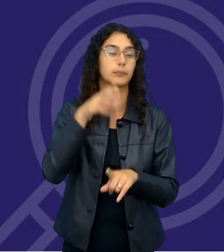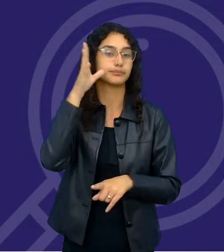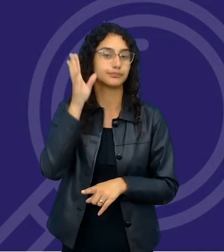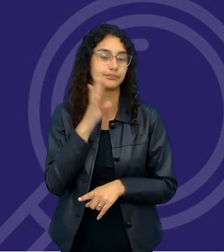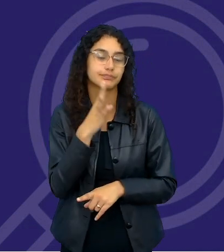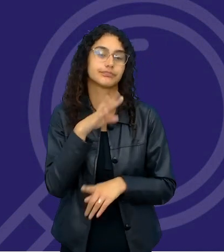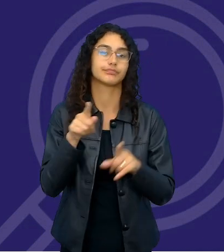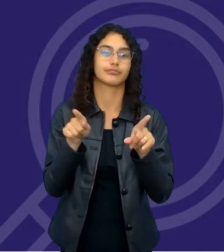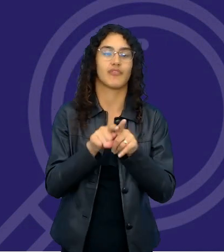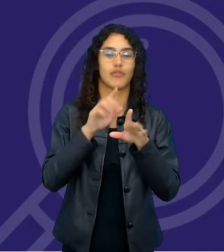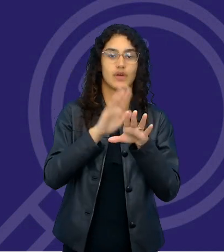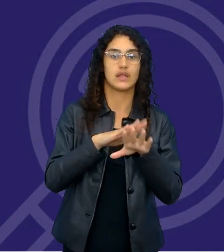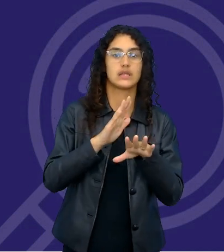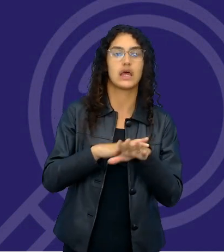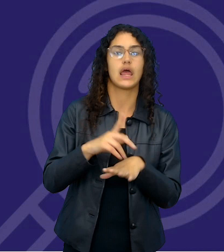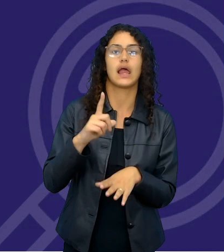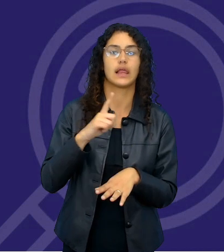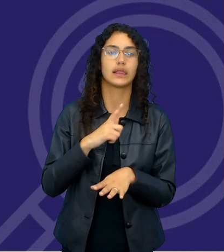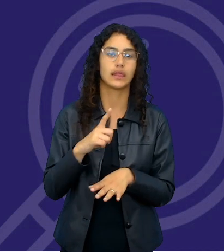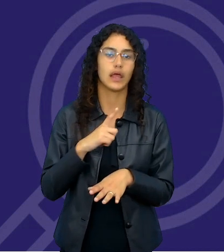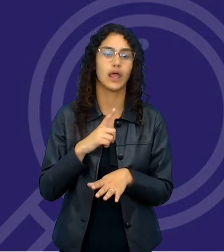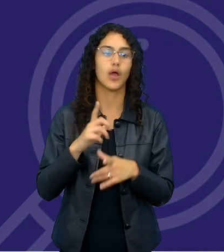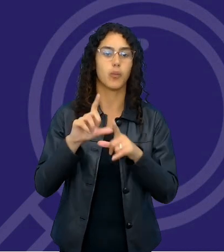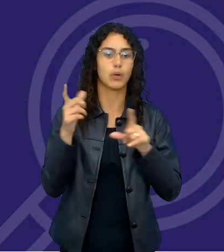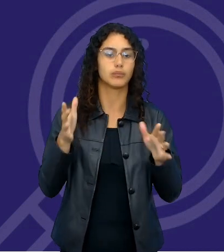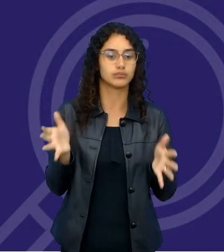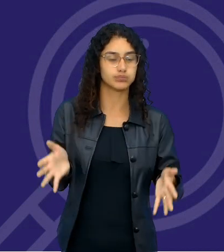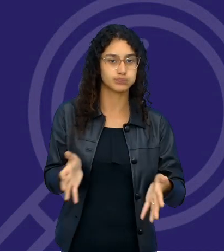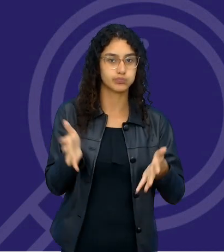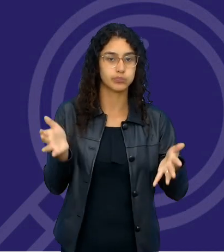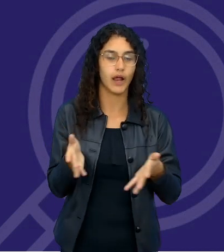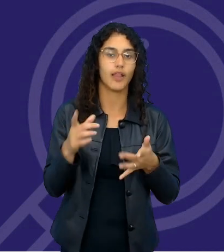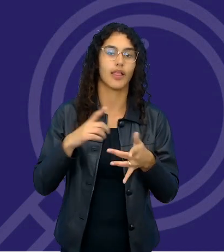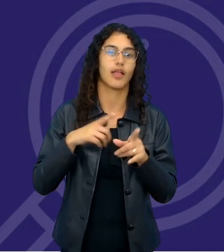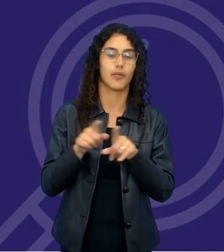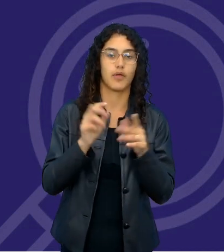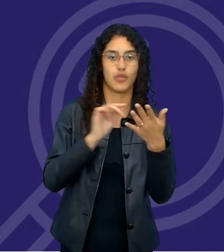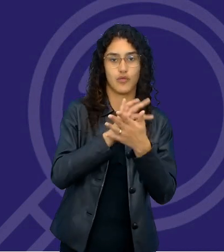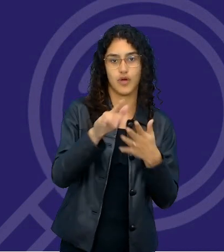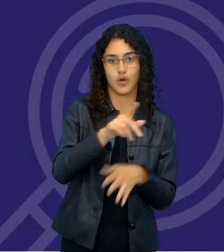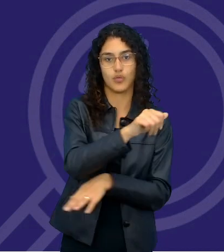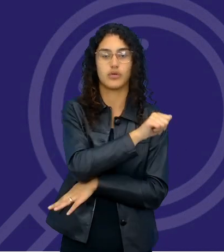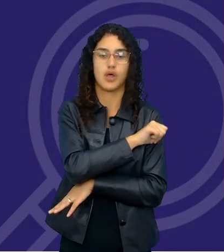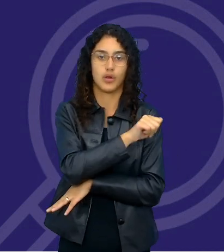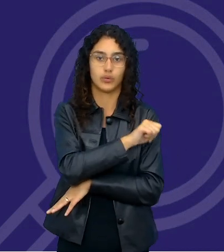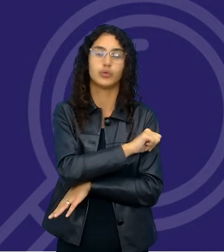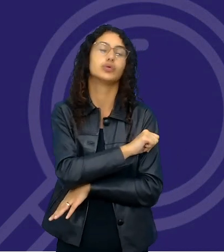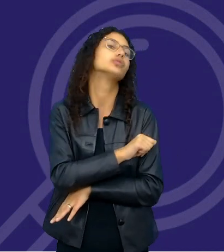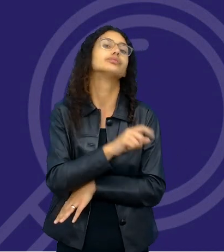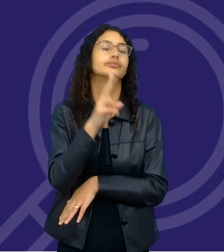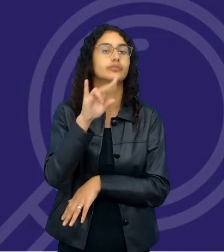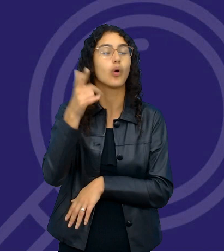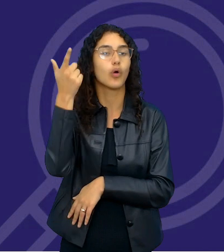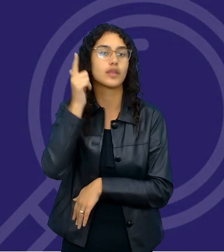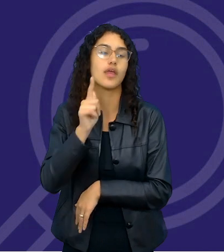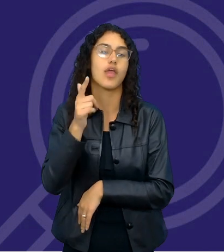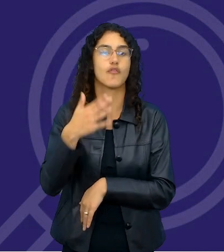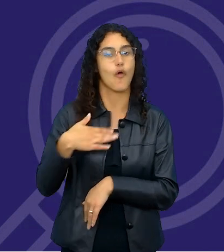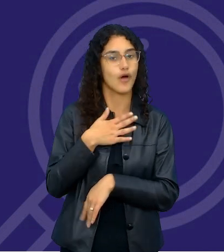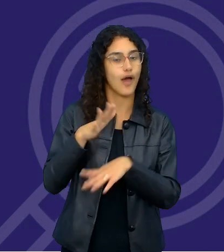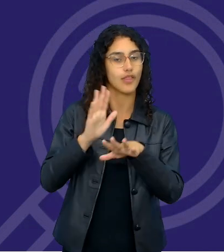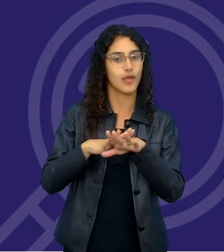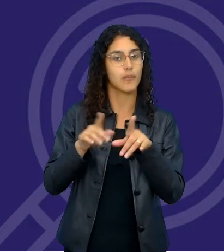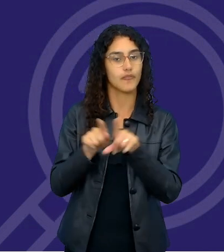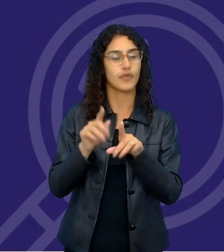bacana, vai gerar um grande entusiasmo aí dos estudantes, né, que vão gostar de fazer